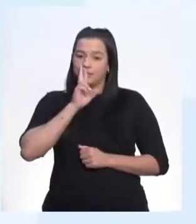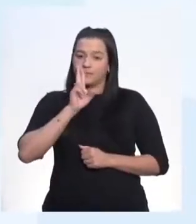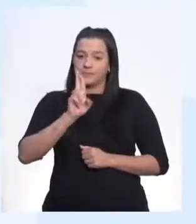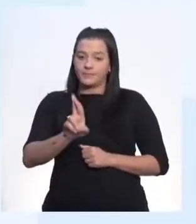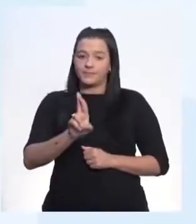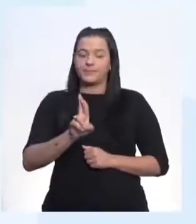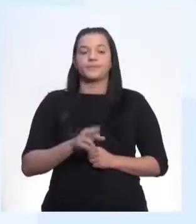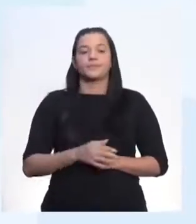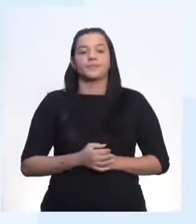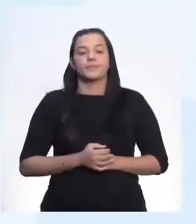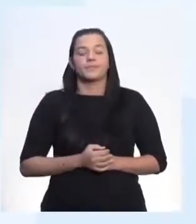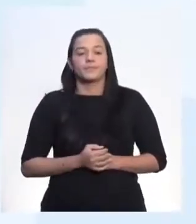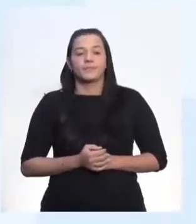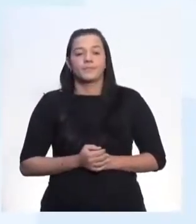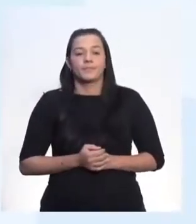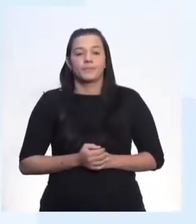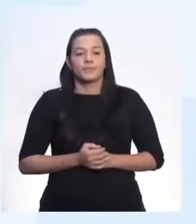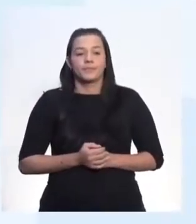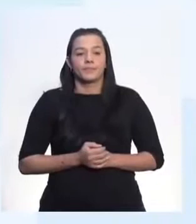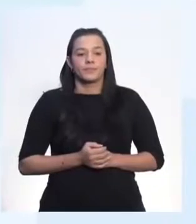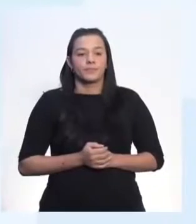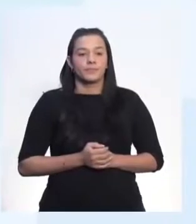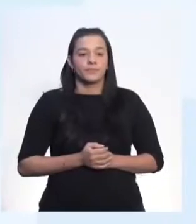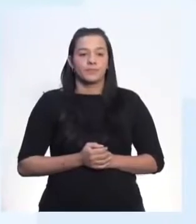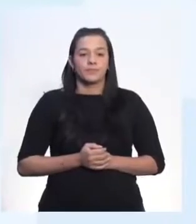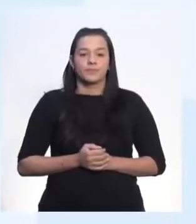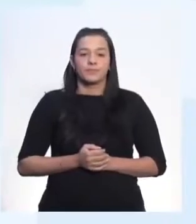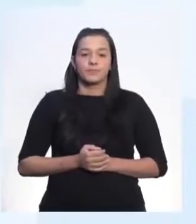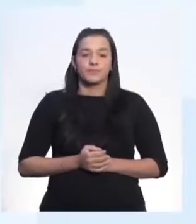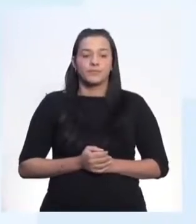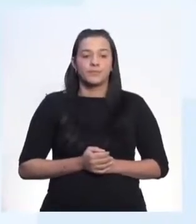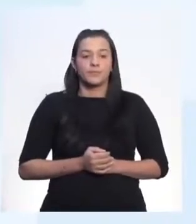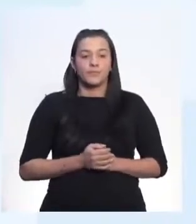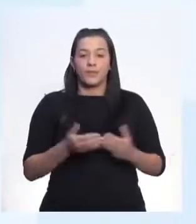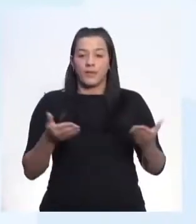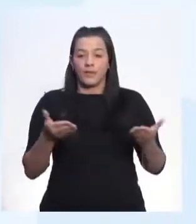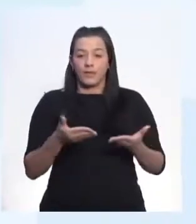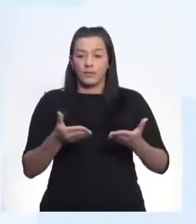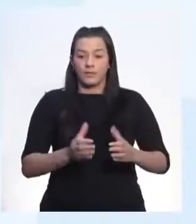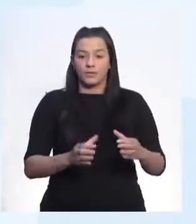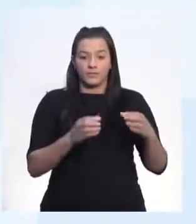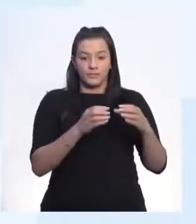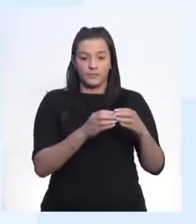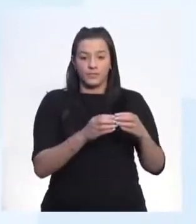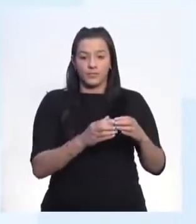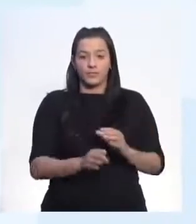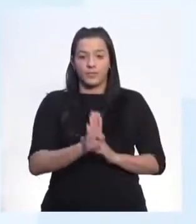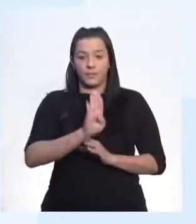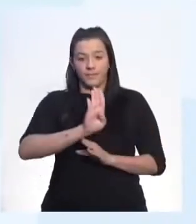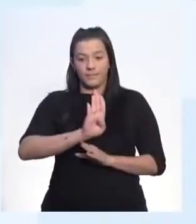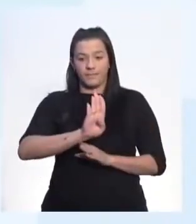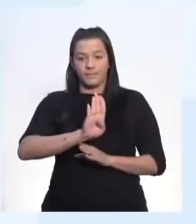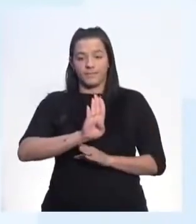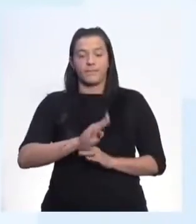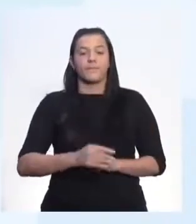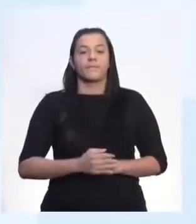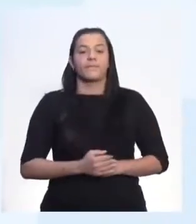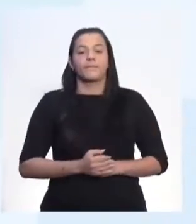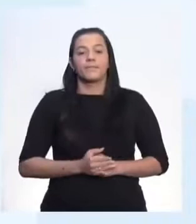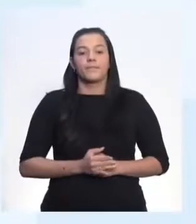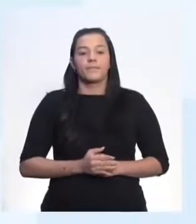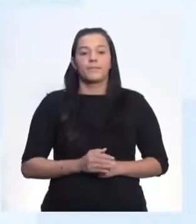formar de pegar os dois atletas. Vamos para a equipe B. O N da equipe B